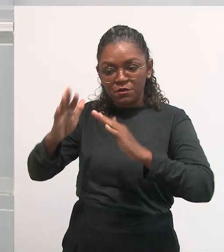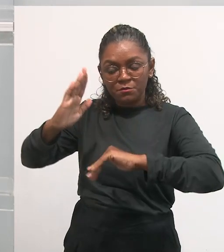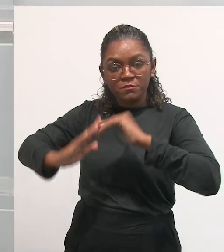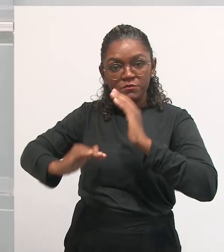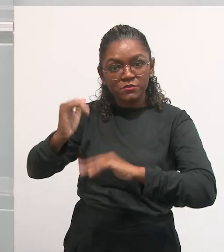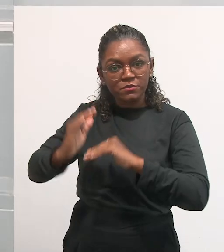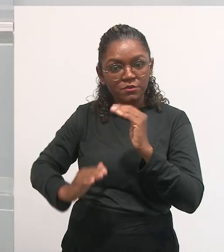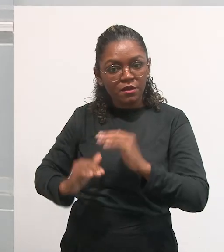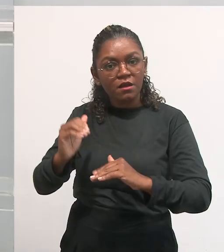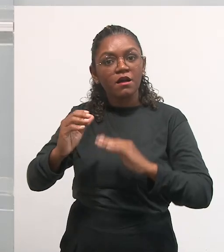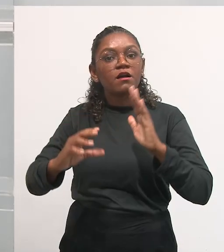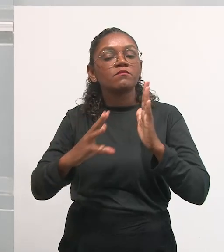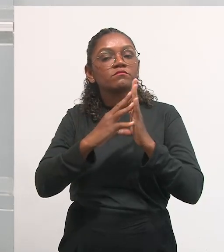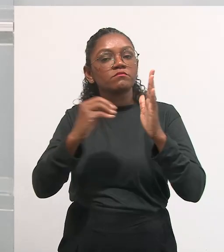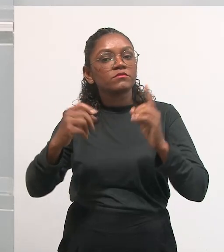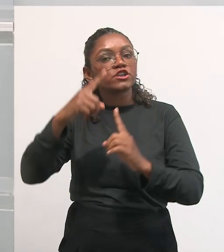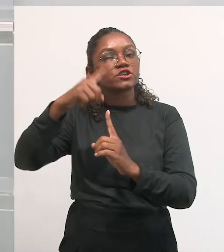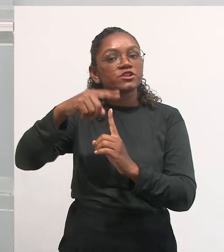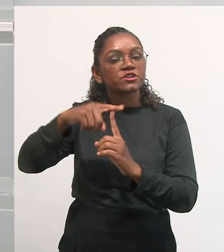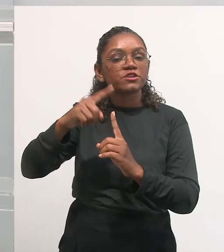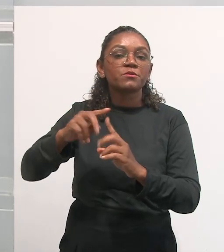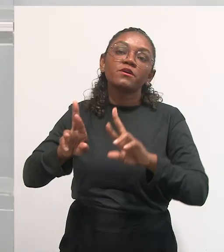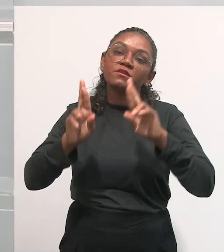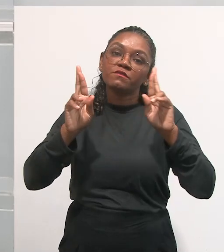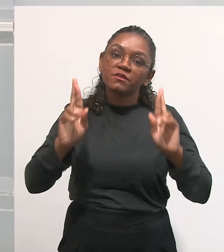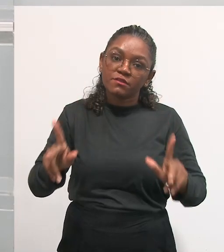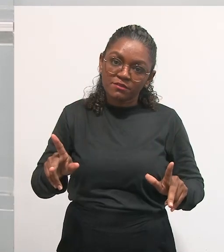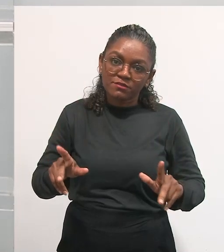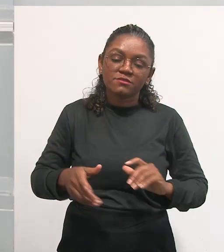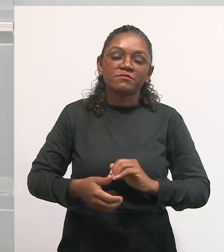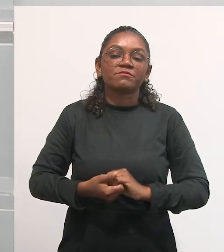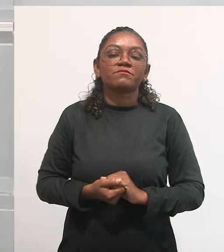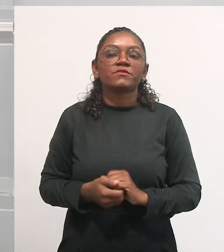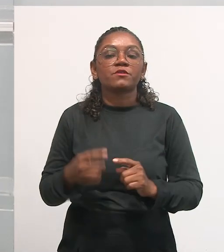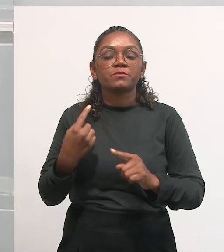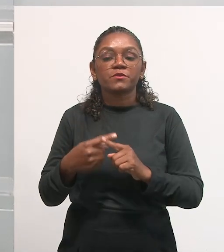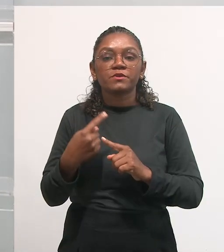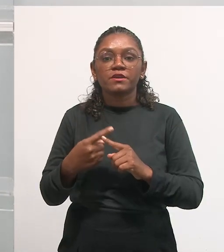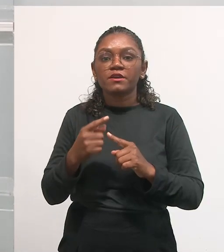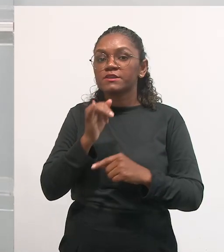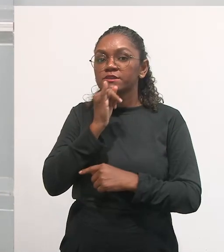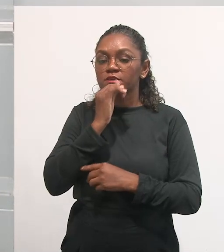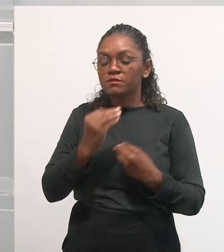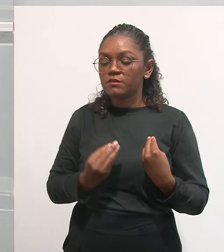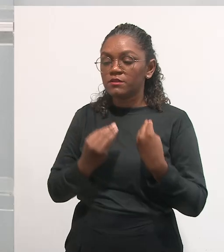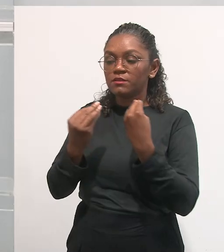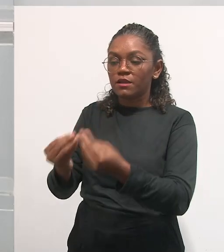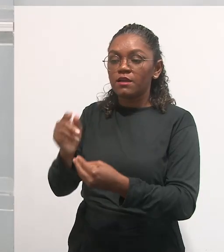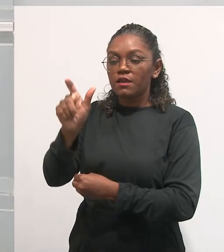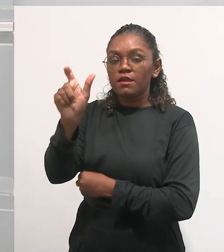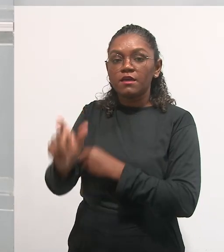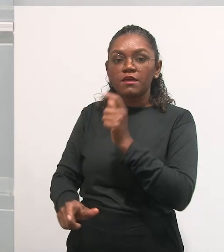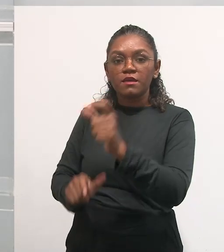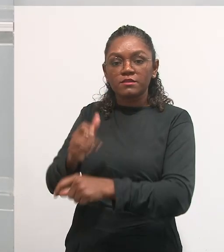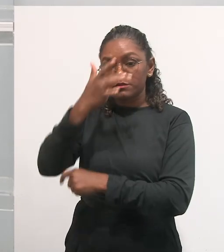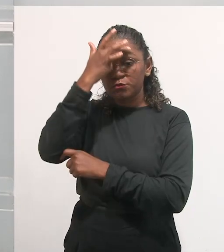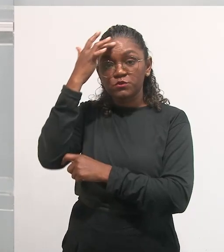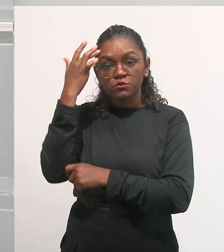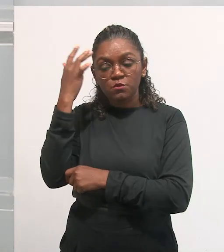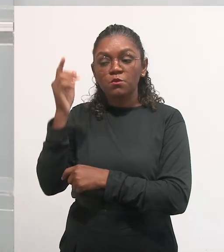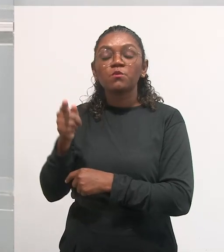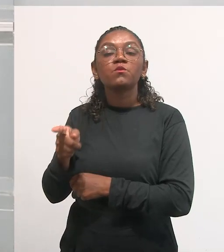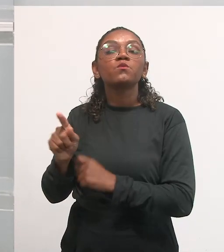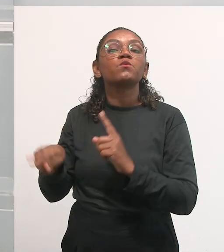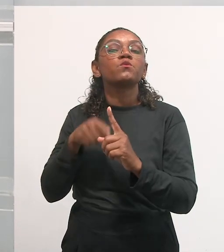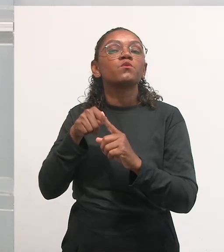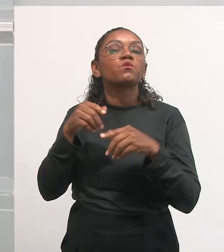né De um modo de grosso modo digamos assim para né dar condições às pessoas que a frequentam de ingressar ou se